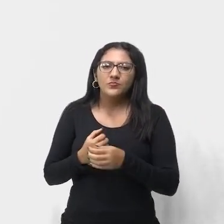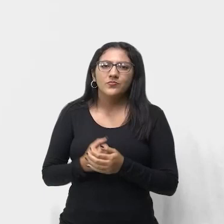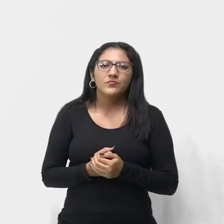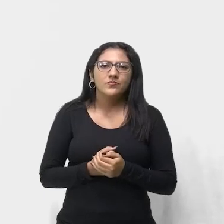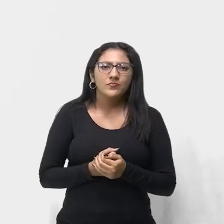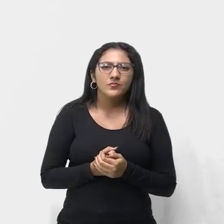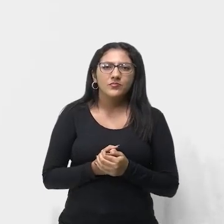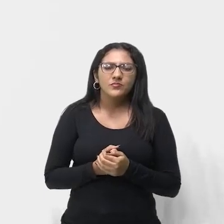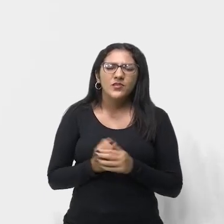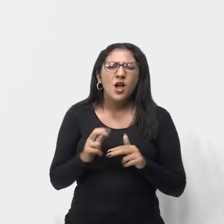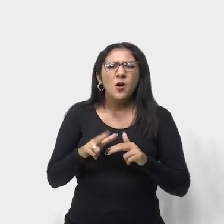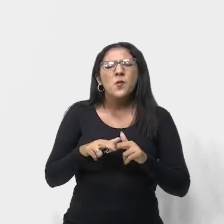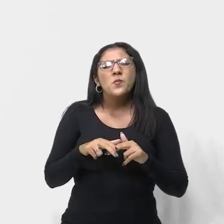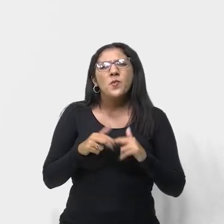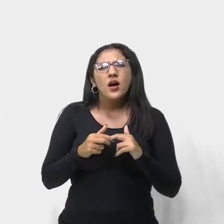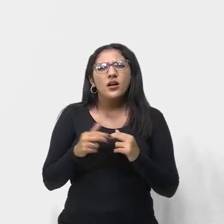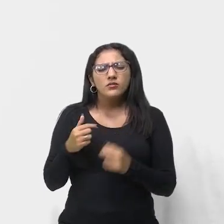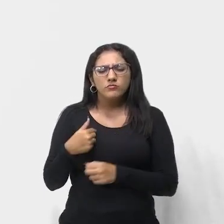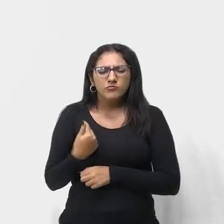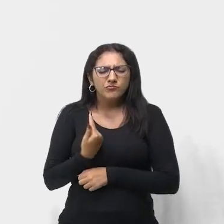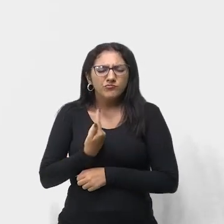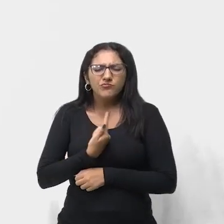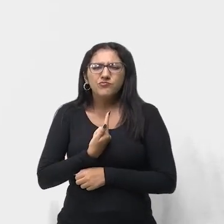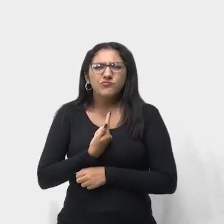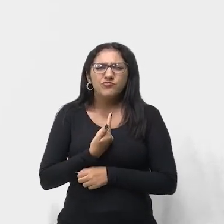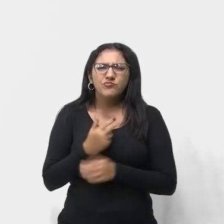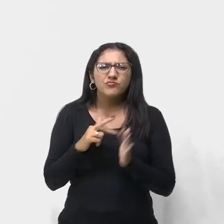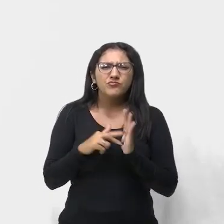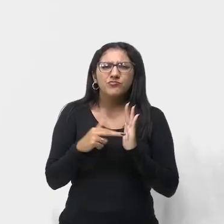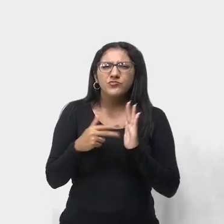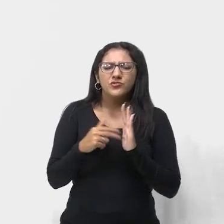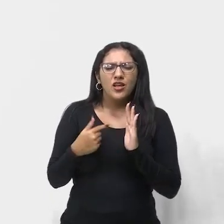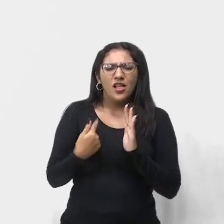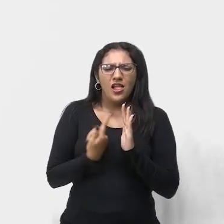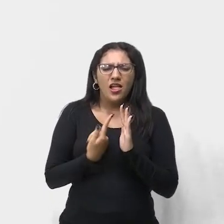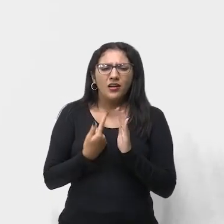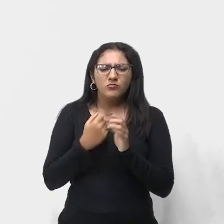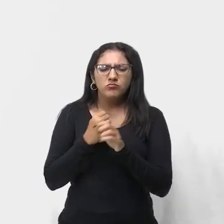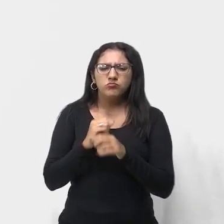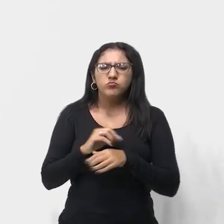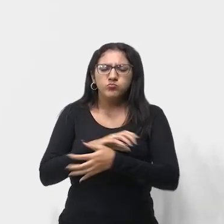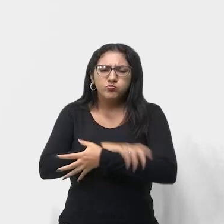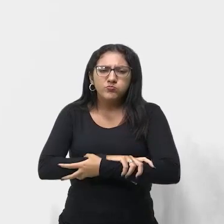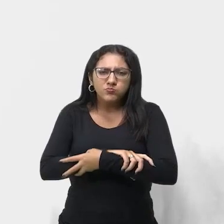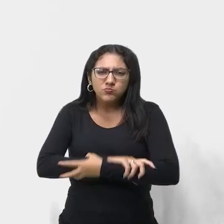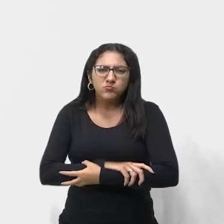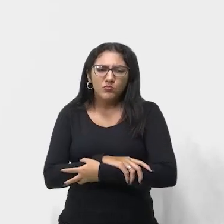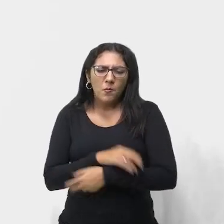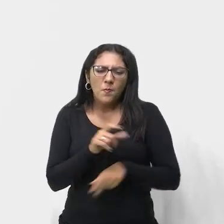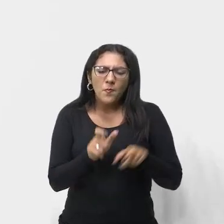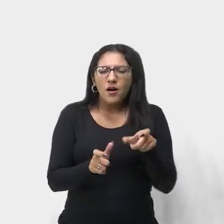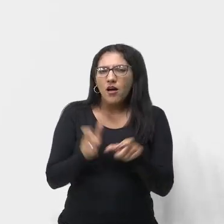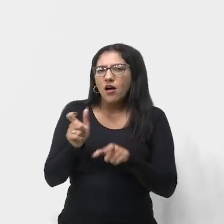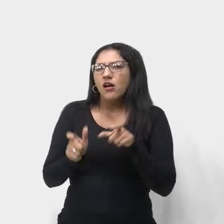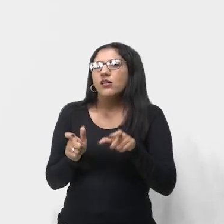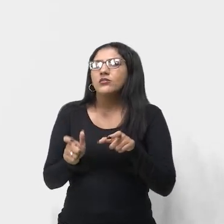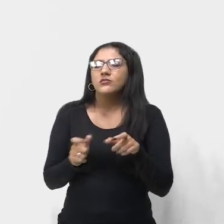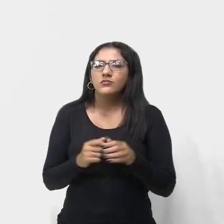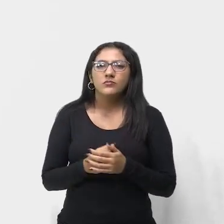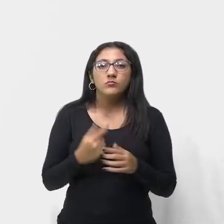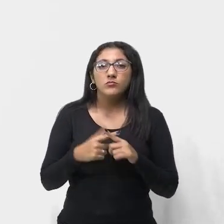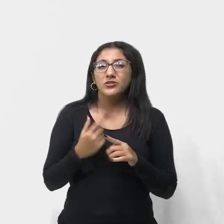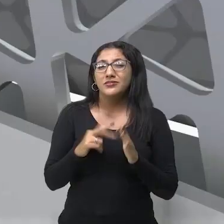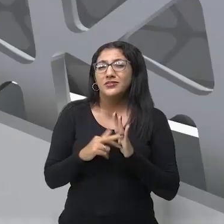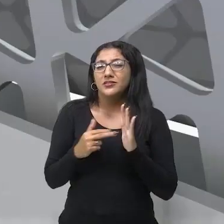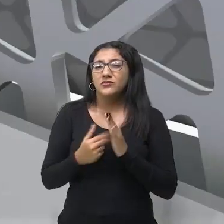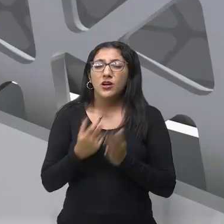que é como quando nós somos um grupo de pessoas que damos as mãos. Igualmente, isoladamente, a